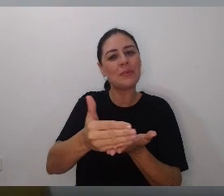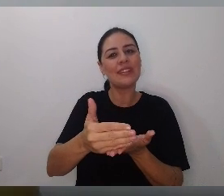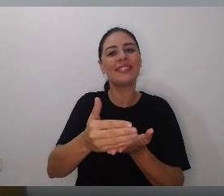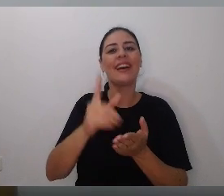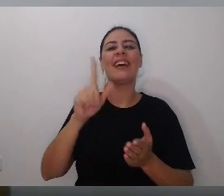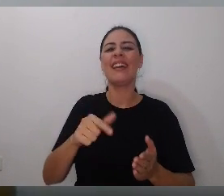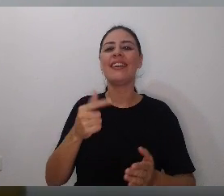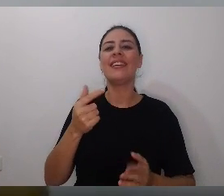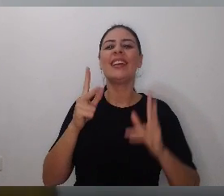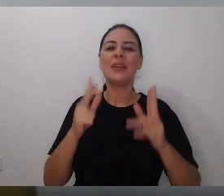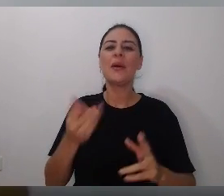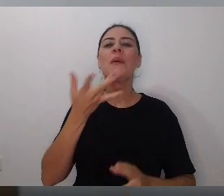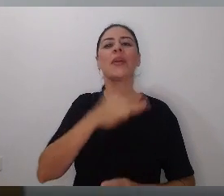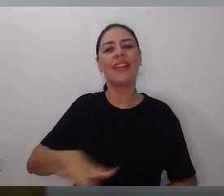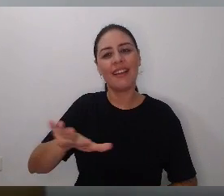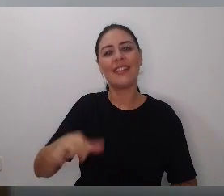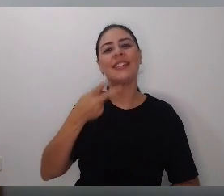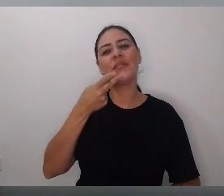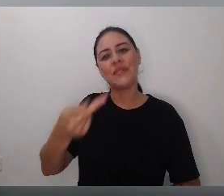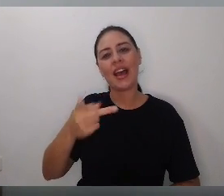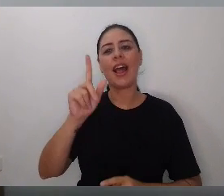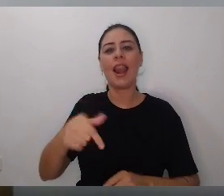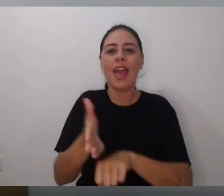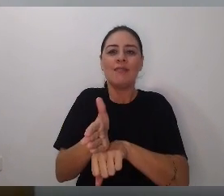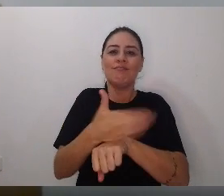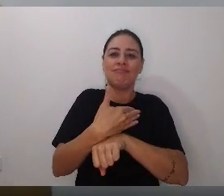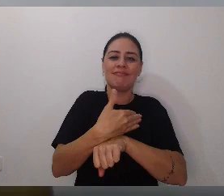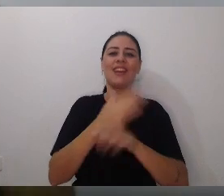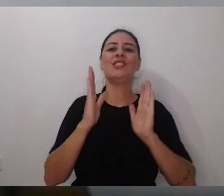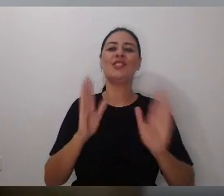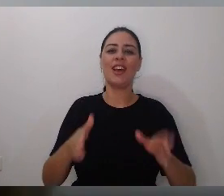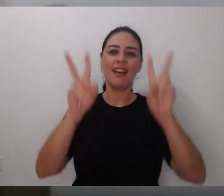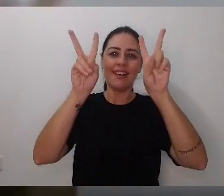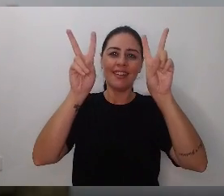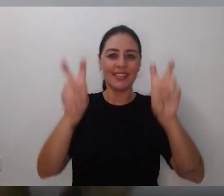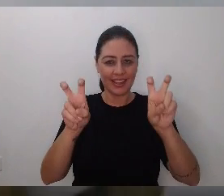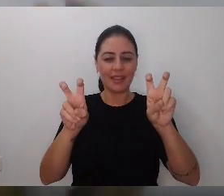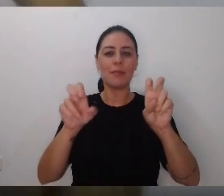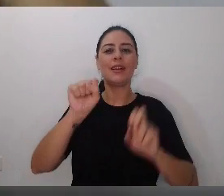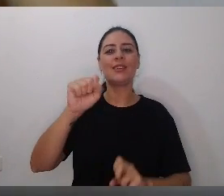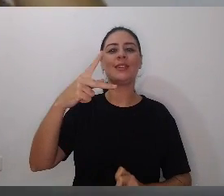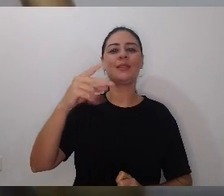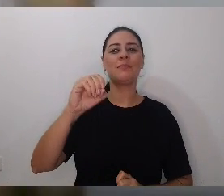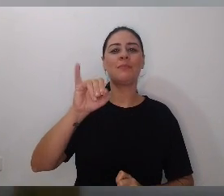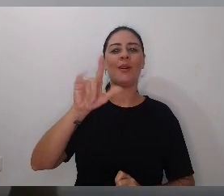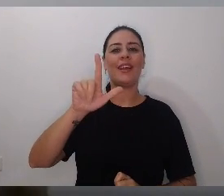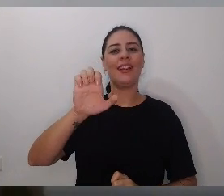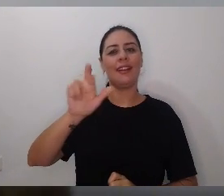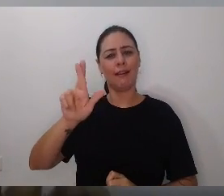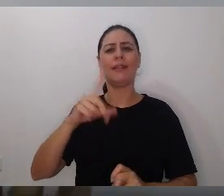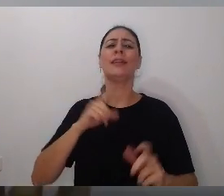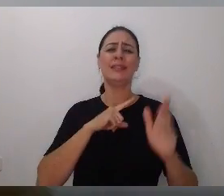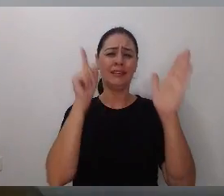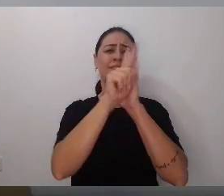Luísa começar, como que é que as crianças falam da spoiler, não é assim que eles falam, que é quando a gente adianta alguma coisa, mas quero contar